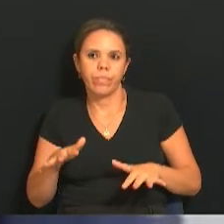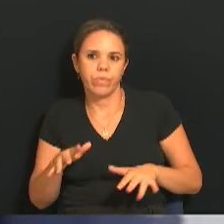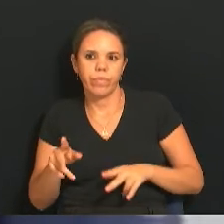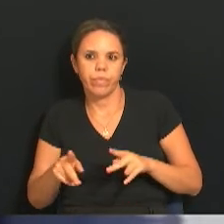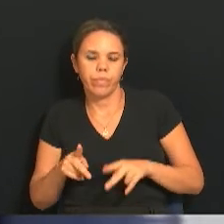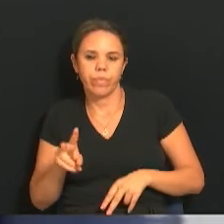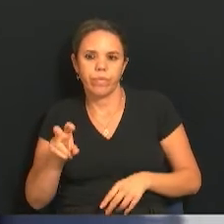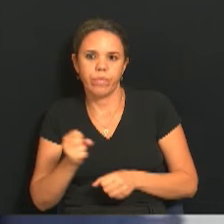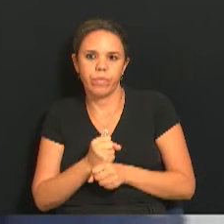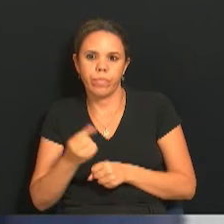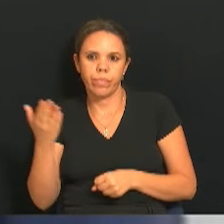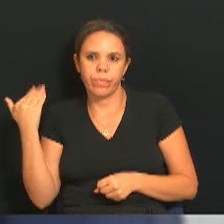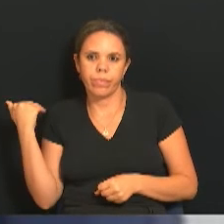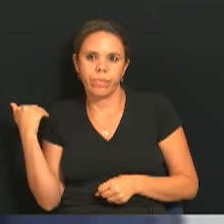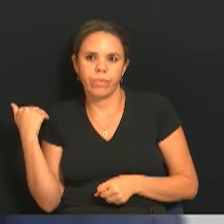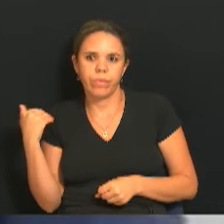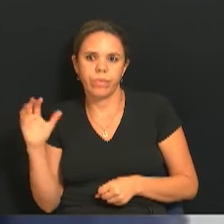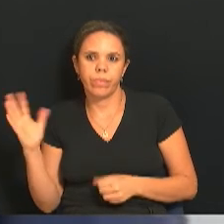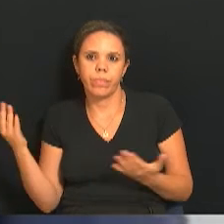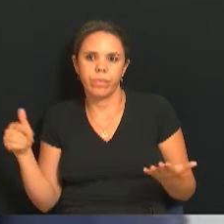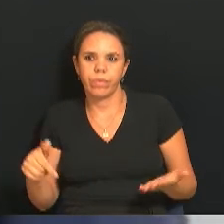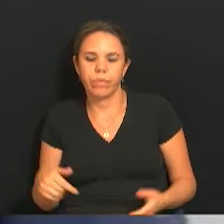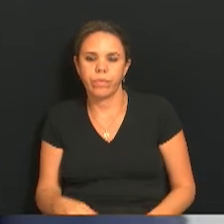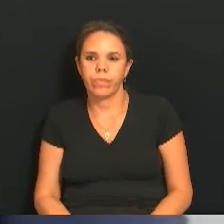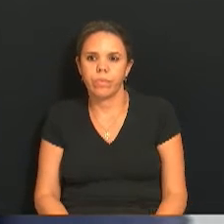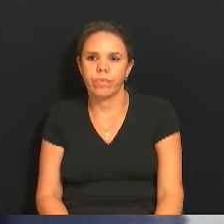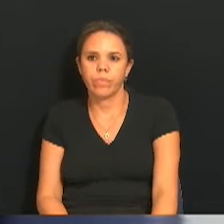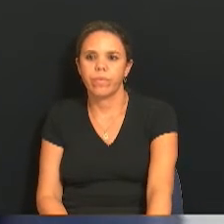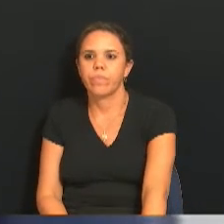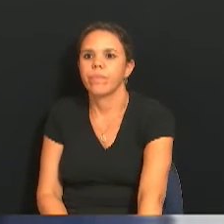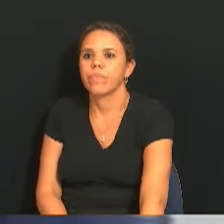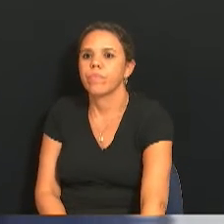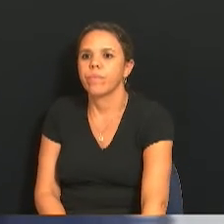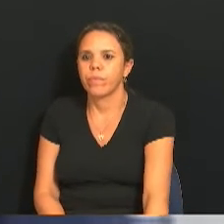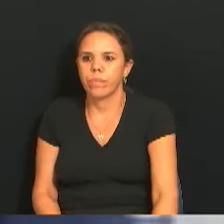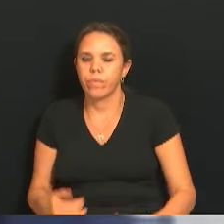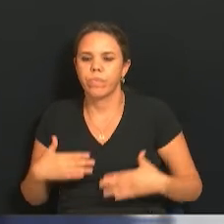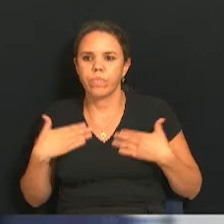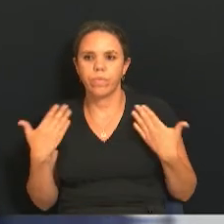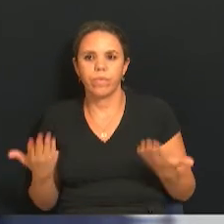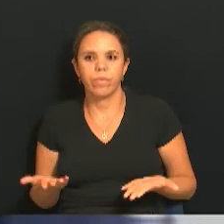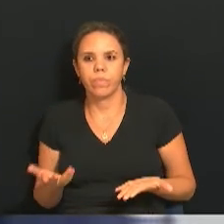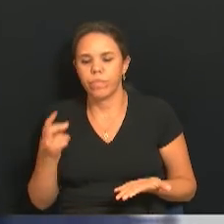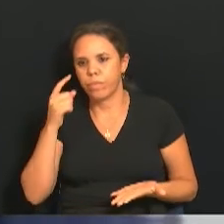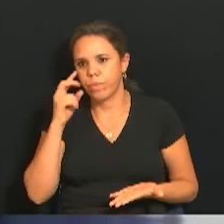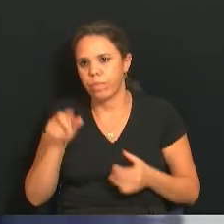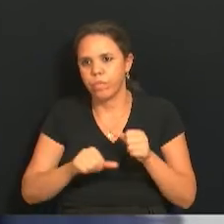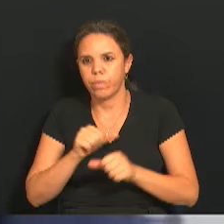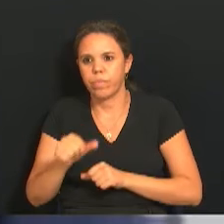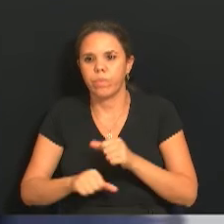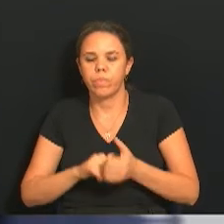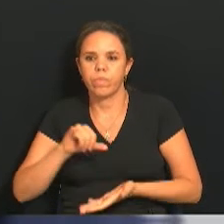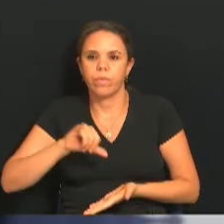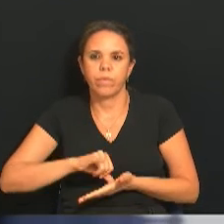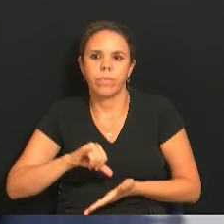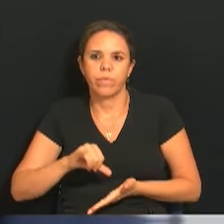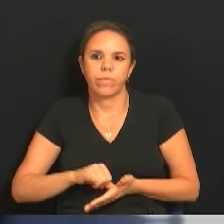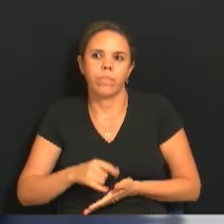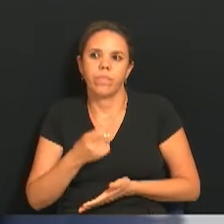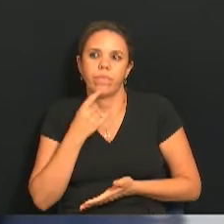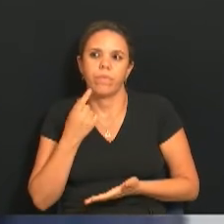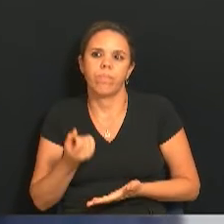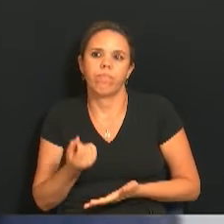anos atrás aparecer hoje aqui, se assustar, né, com o que se transformou somente o centro de